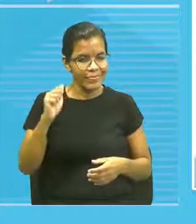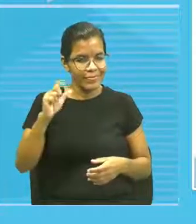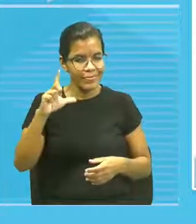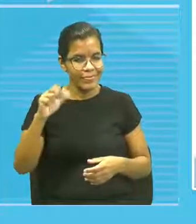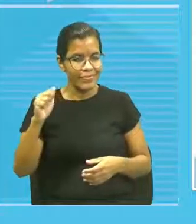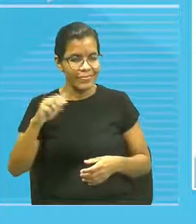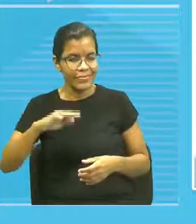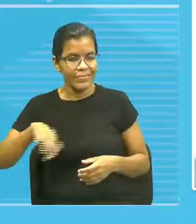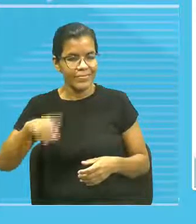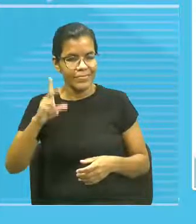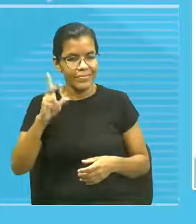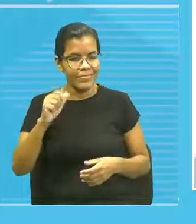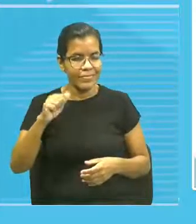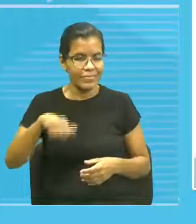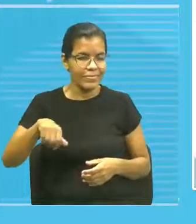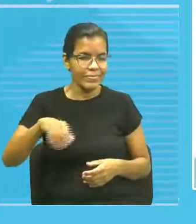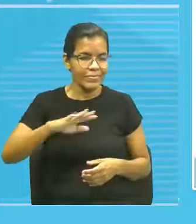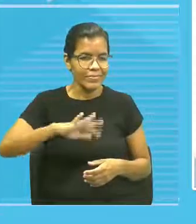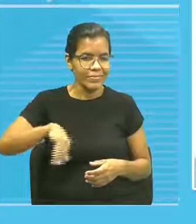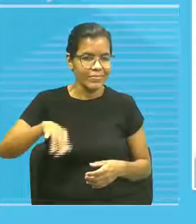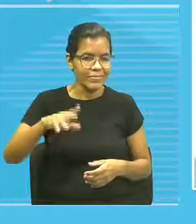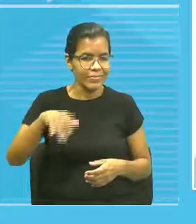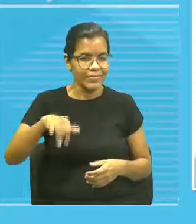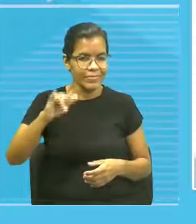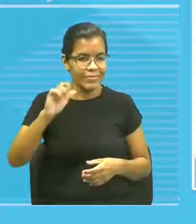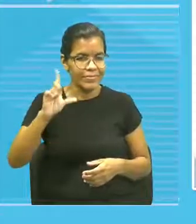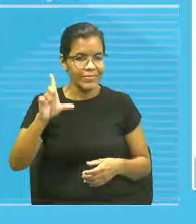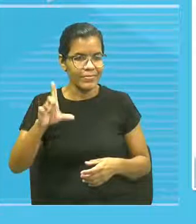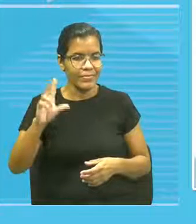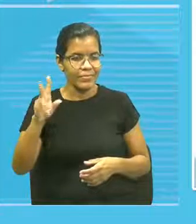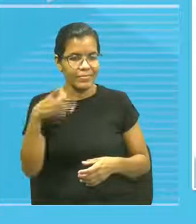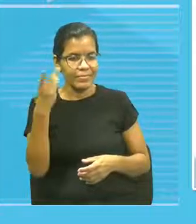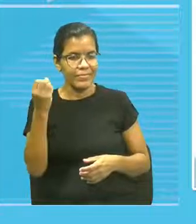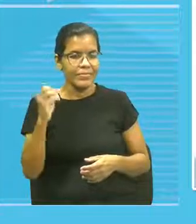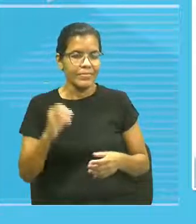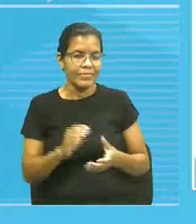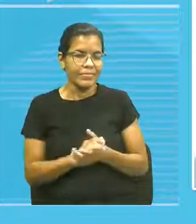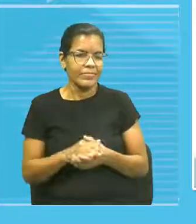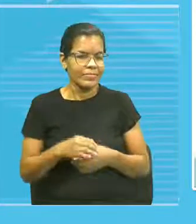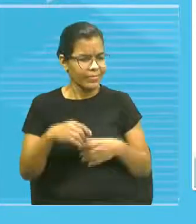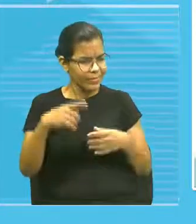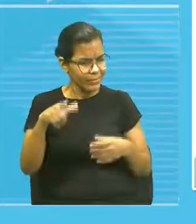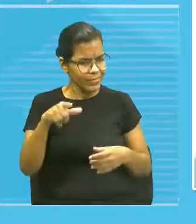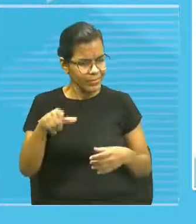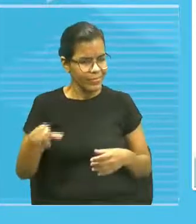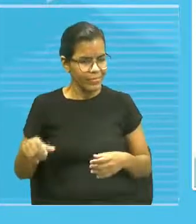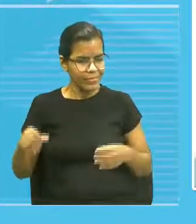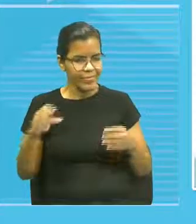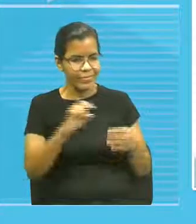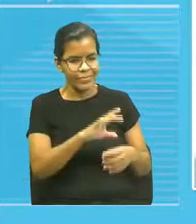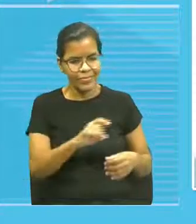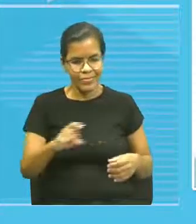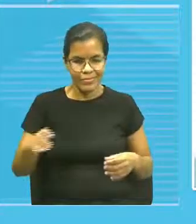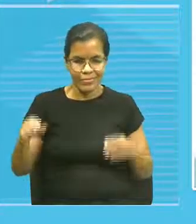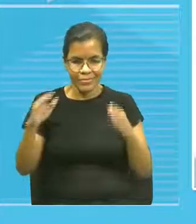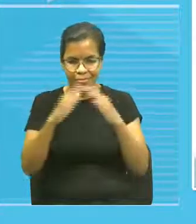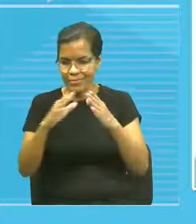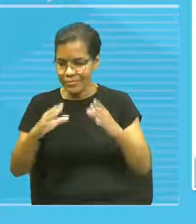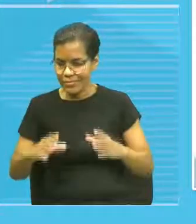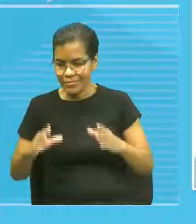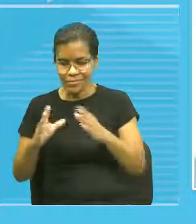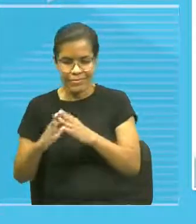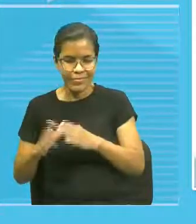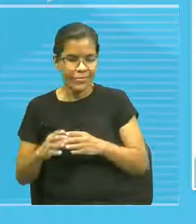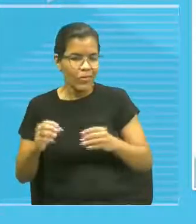essas criaturas que elas estão merecendo. Vocês estão no mesmo lugar, na mesma casa, ou cada um nas suas casas? Cada uma brincando de